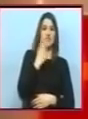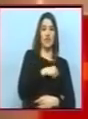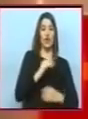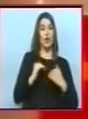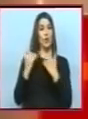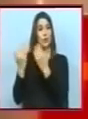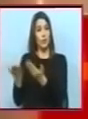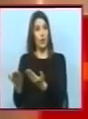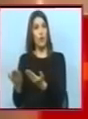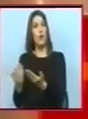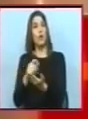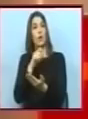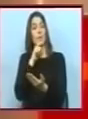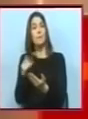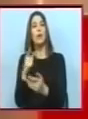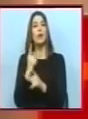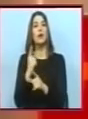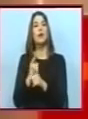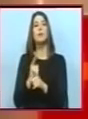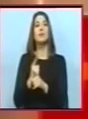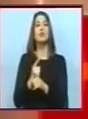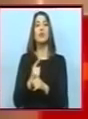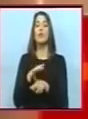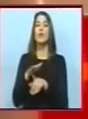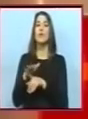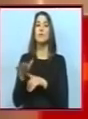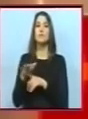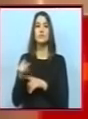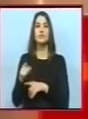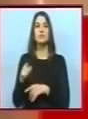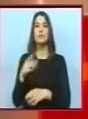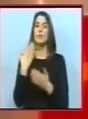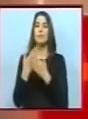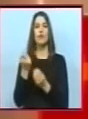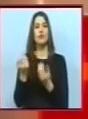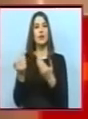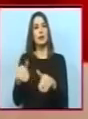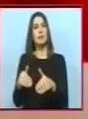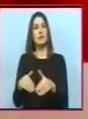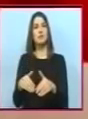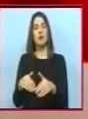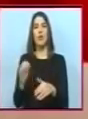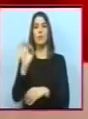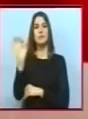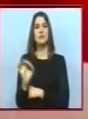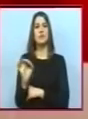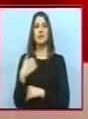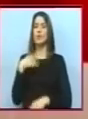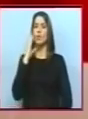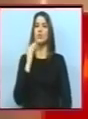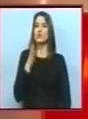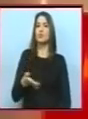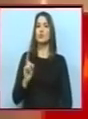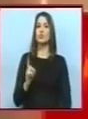pode influenciar a tal cota de que não se pode dispor, mesmo essa doação vem a ser limitada, que eu acho que de uma profunda